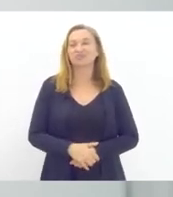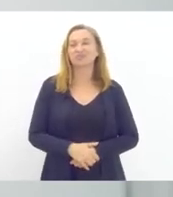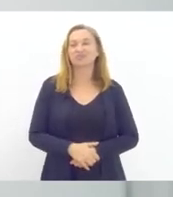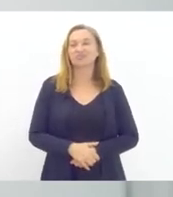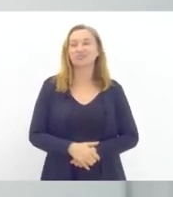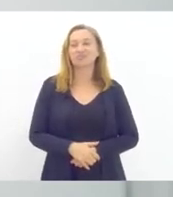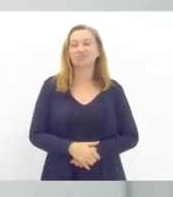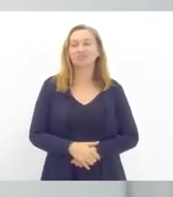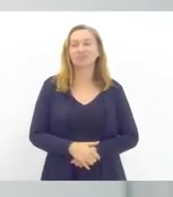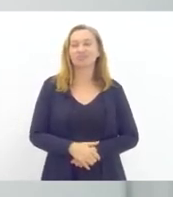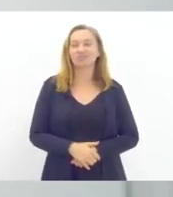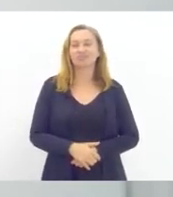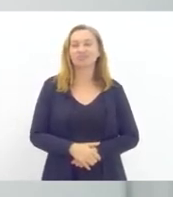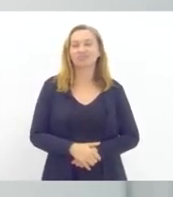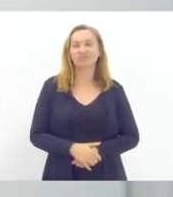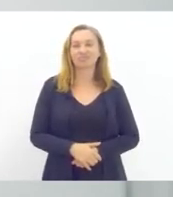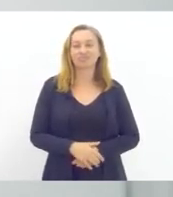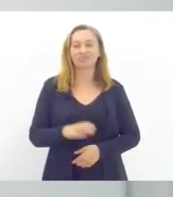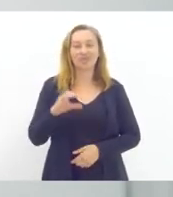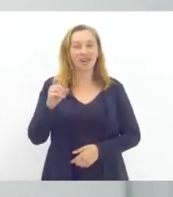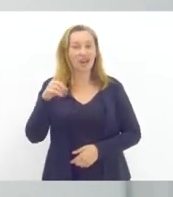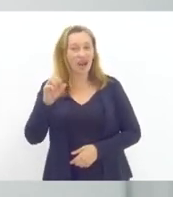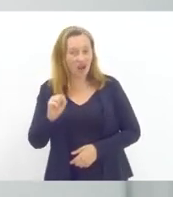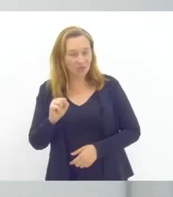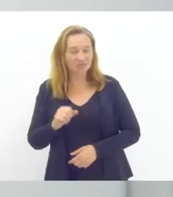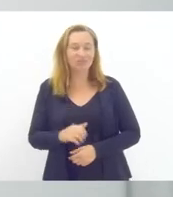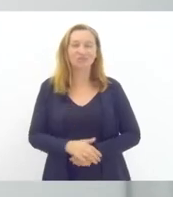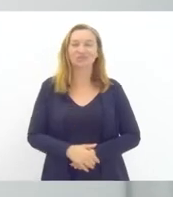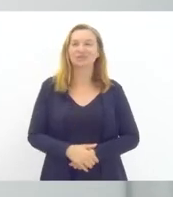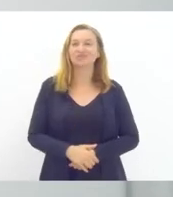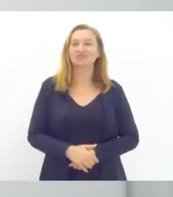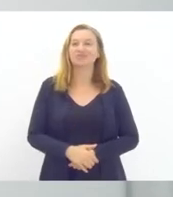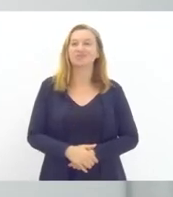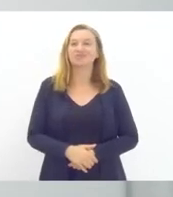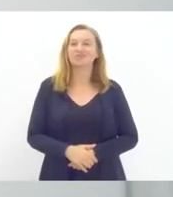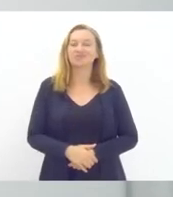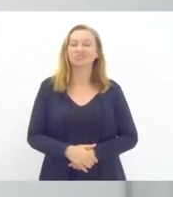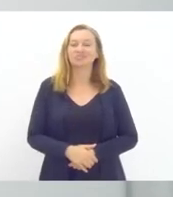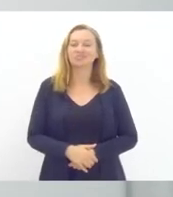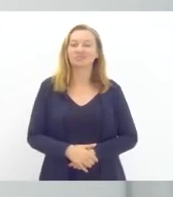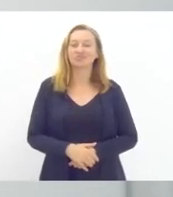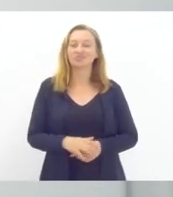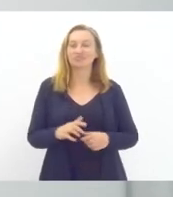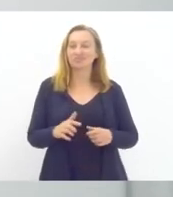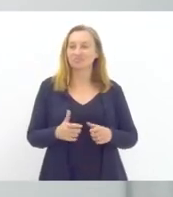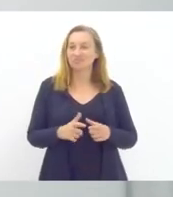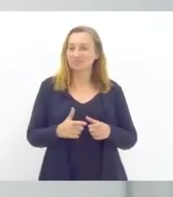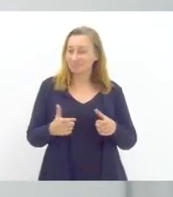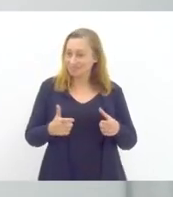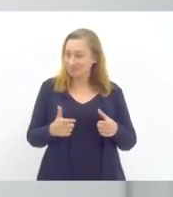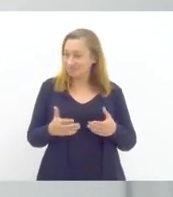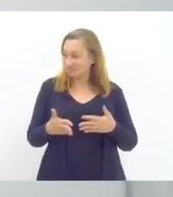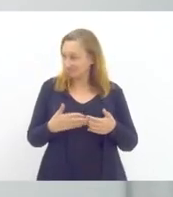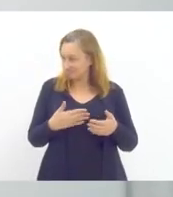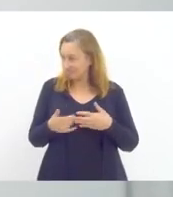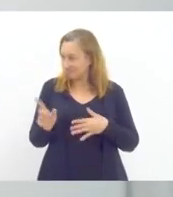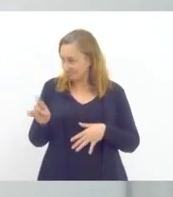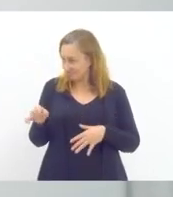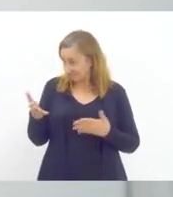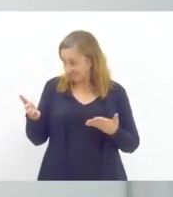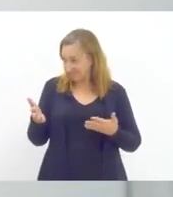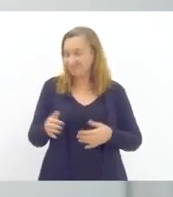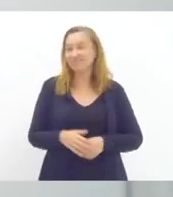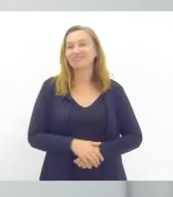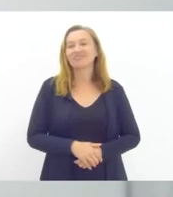com esse Jeitão de Alto Carlos de Moura Gonçalves não é que engrandece qualquer mas sabe né